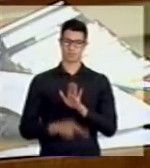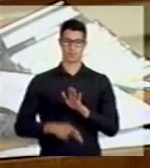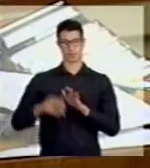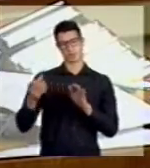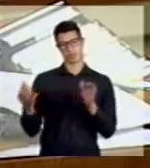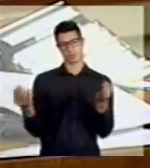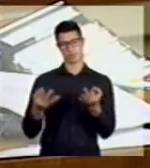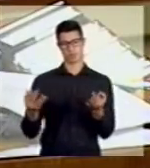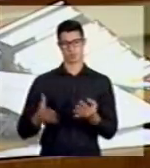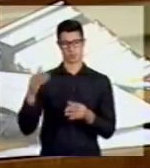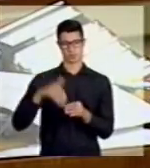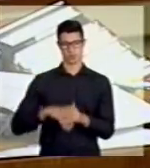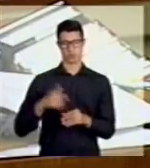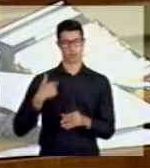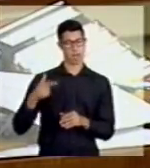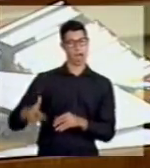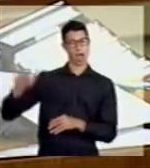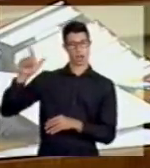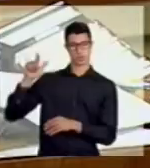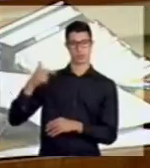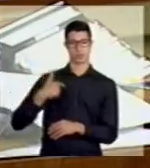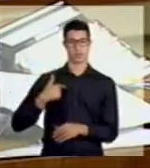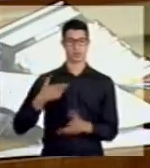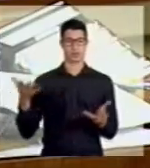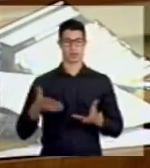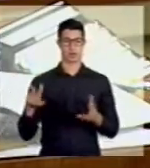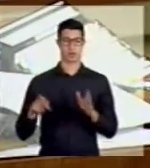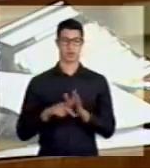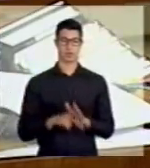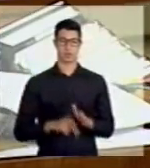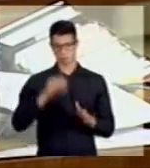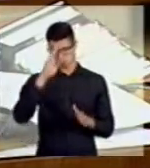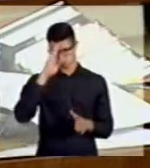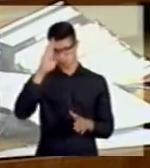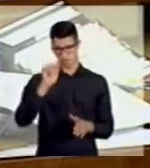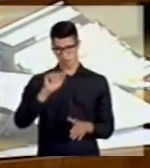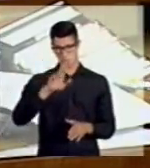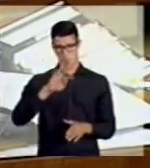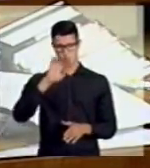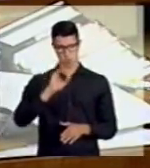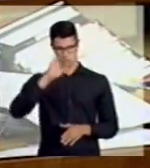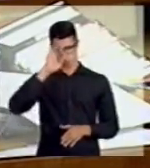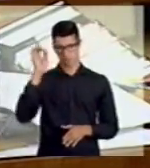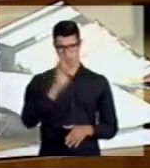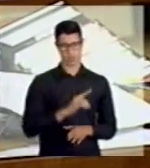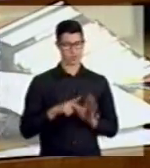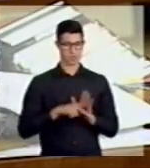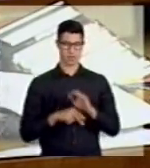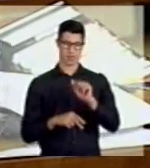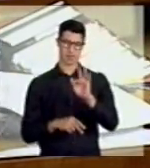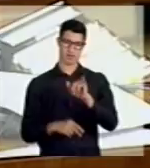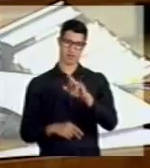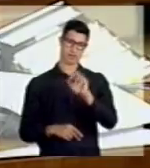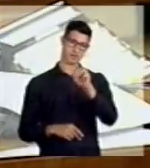brilhantes votos que me precederam. Eu faço alusão ao princípio da autodeterminação, da